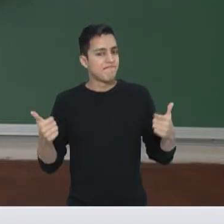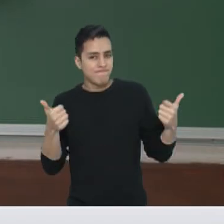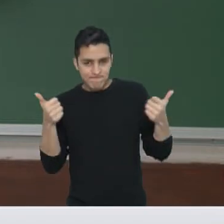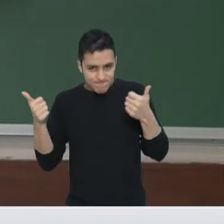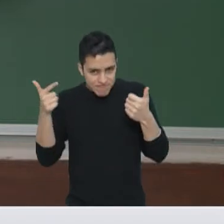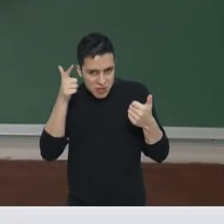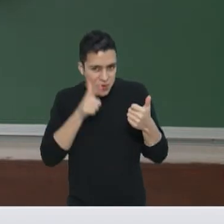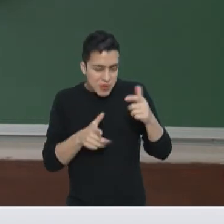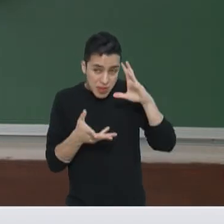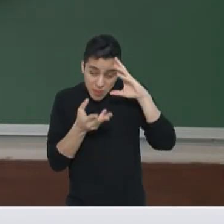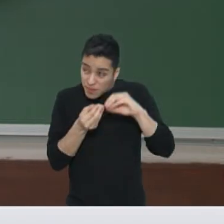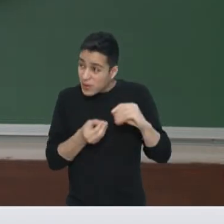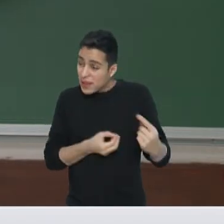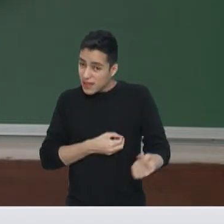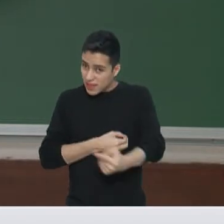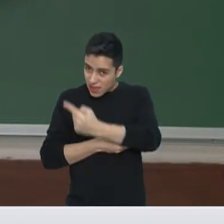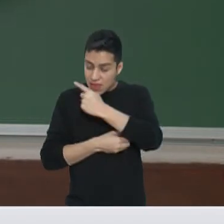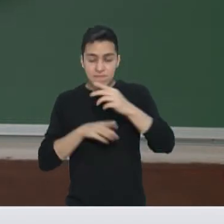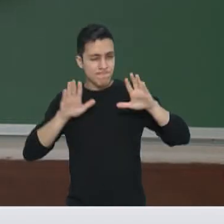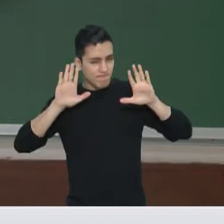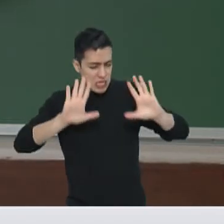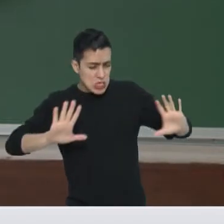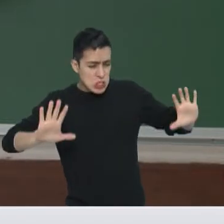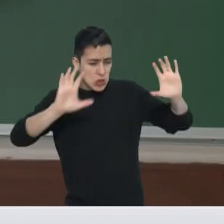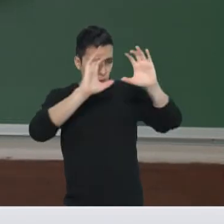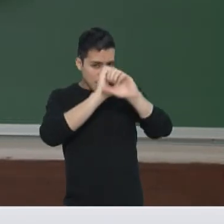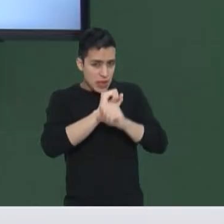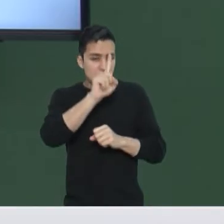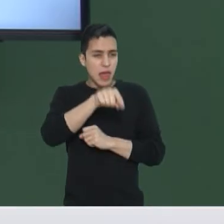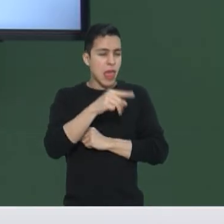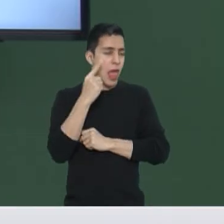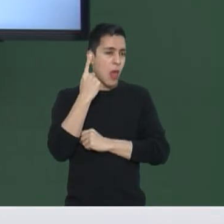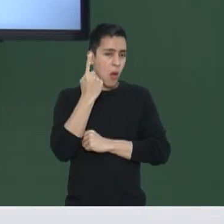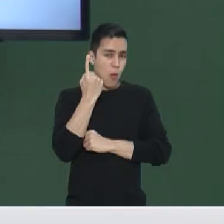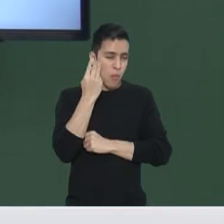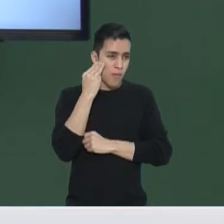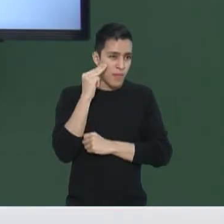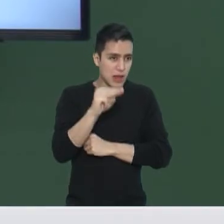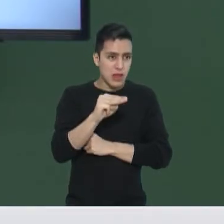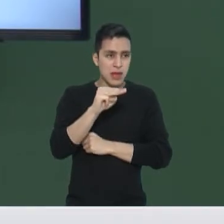Muito bem, conseguiu entender? Então, se eu tenho o total de casos, que é